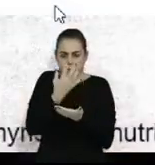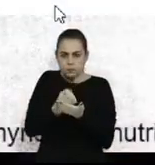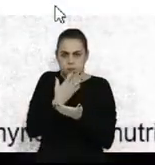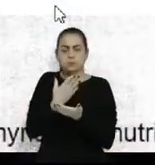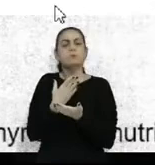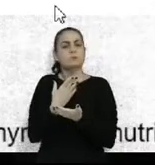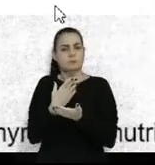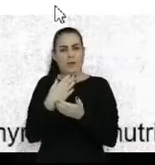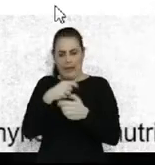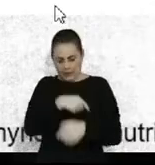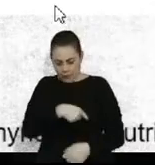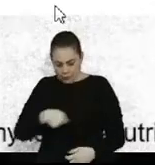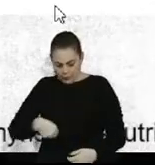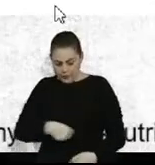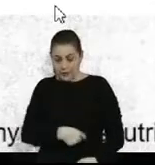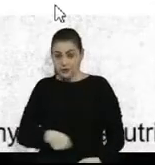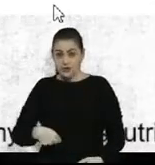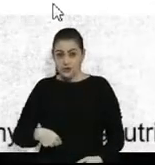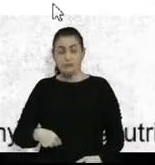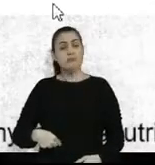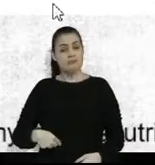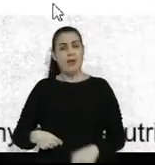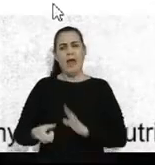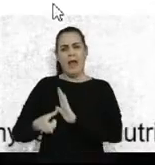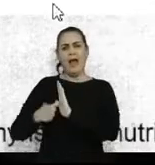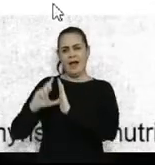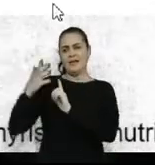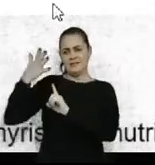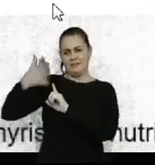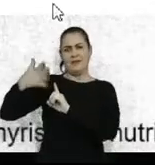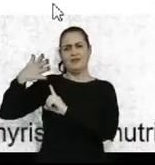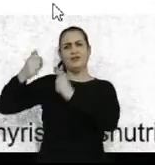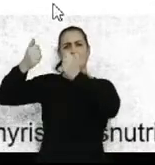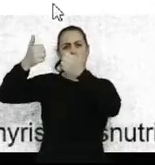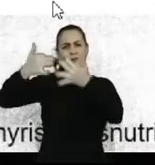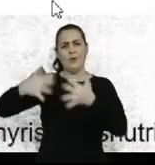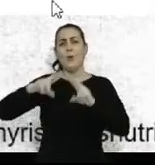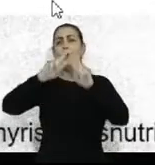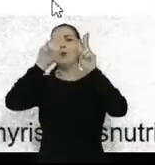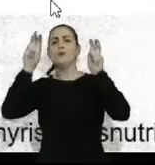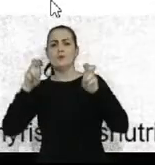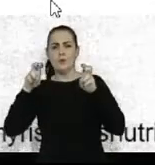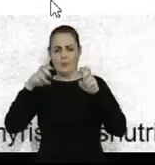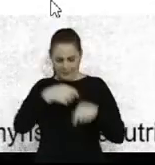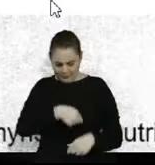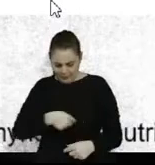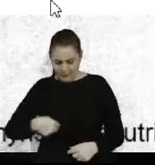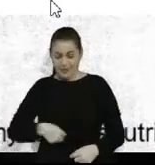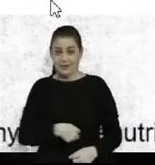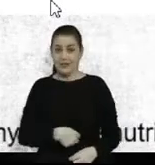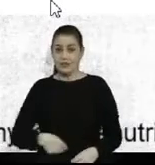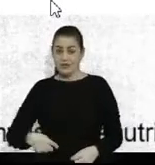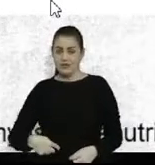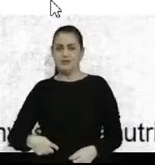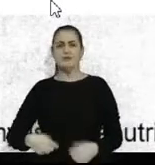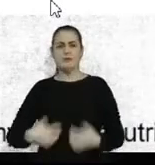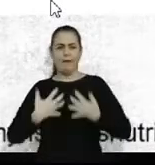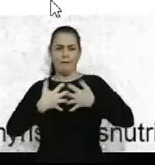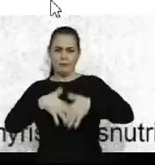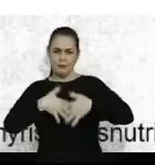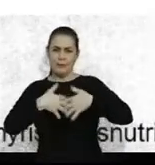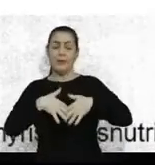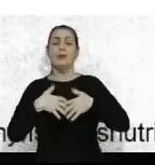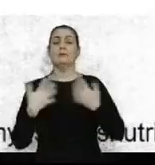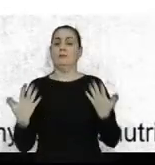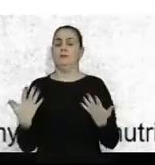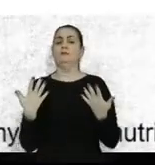hoje, e eu vou só pincelar algumas coisas importantes para a gente poder amarrar bem tudo isso. Não adianta consumir se o intestino não